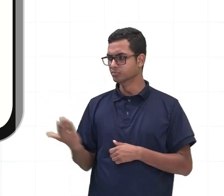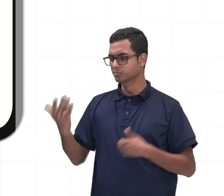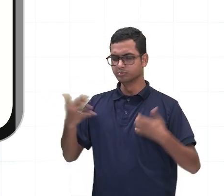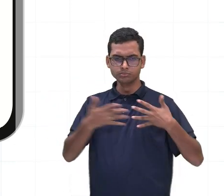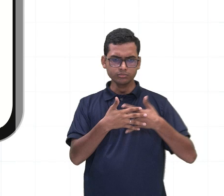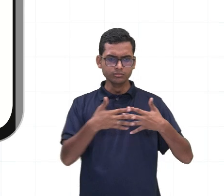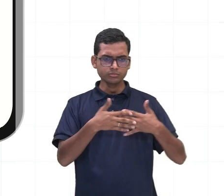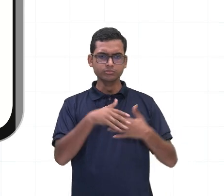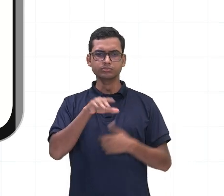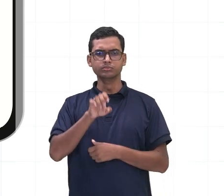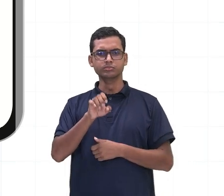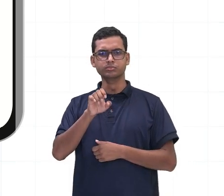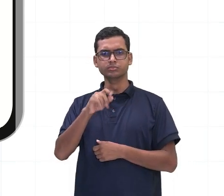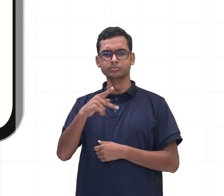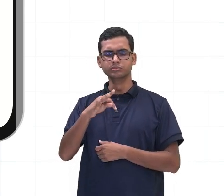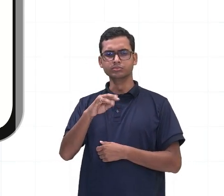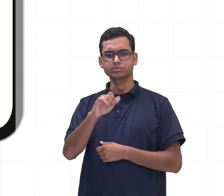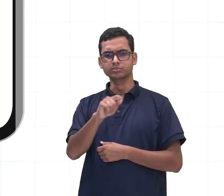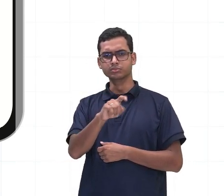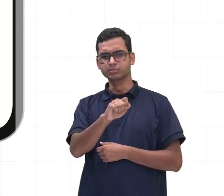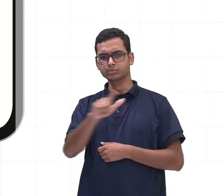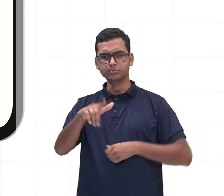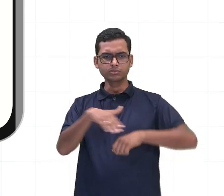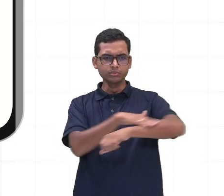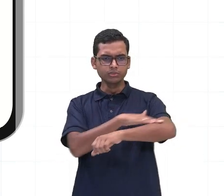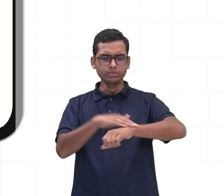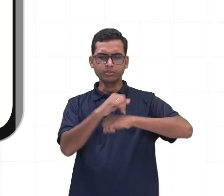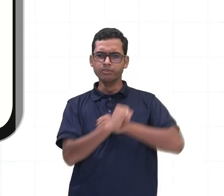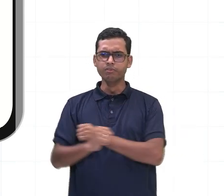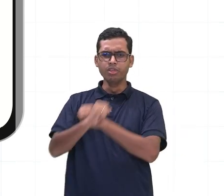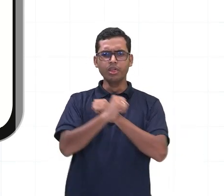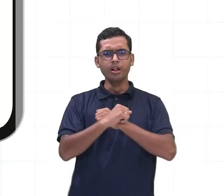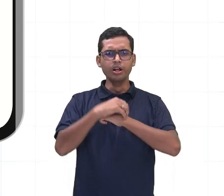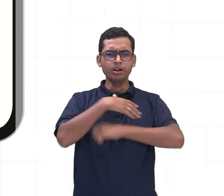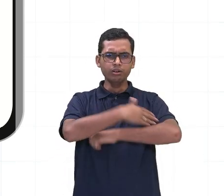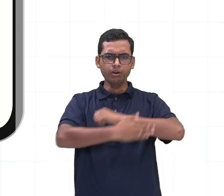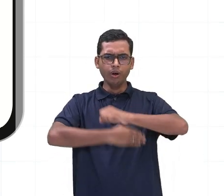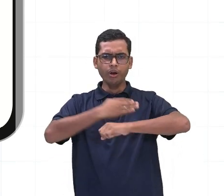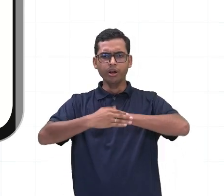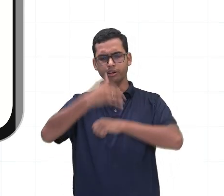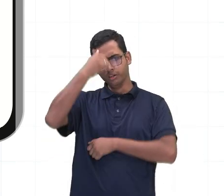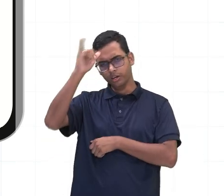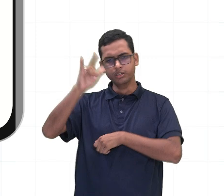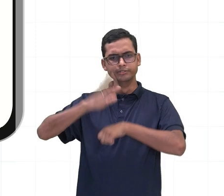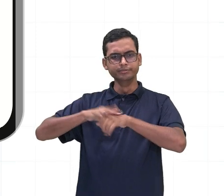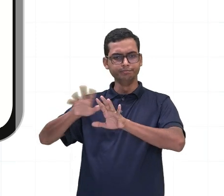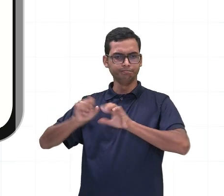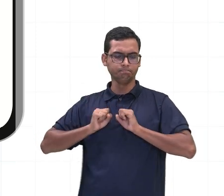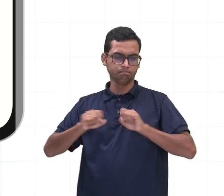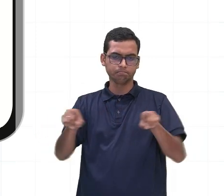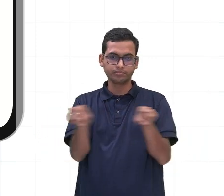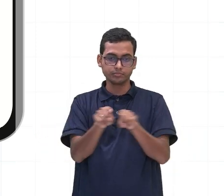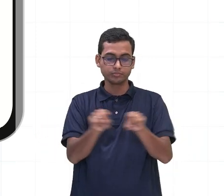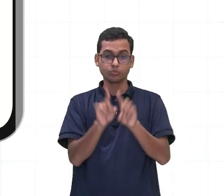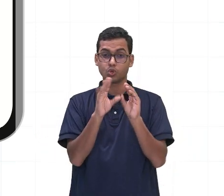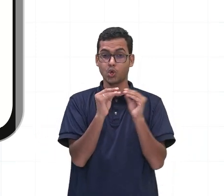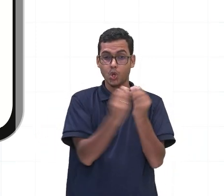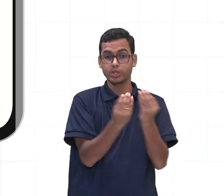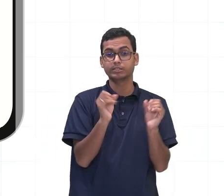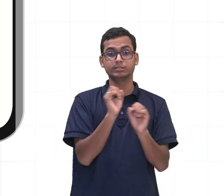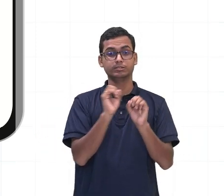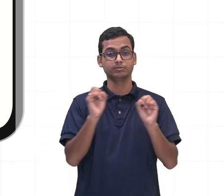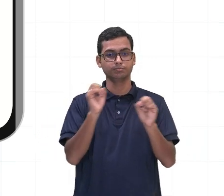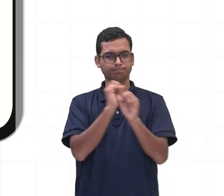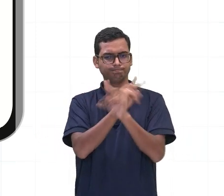várias funções, incluindo proteção contra agentes patogênicos, substâncias tóxicas